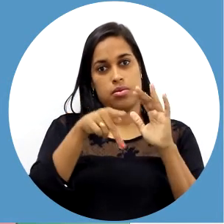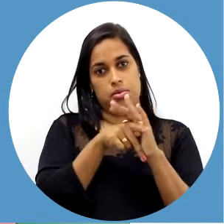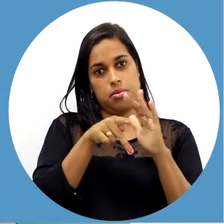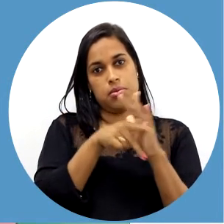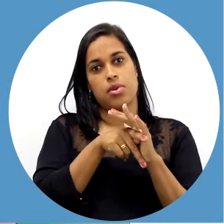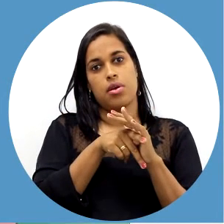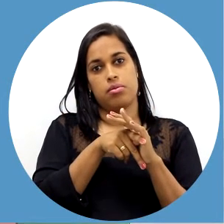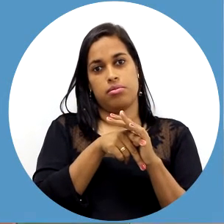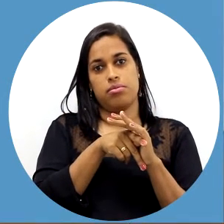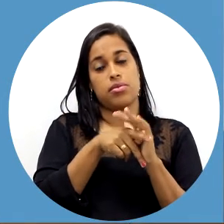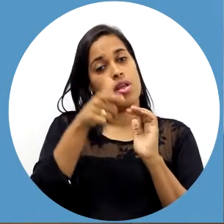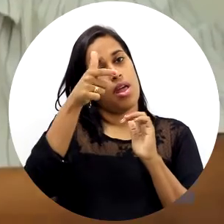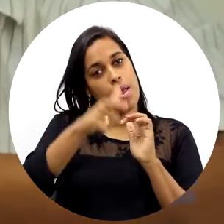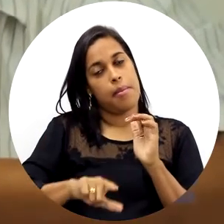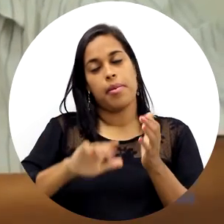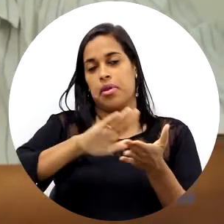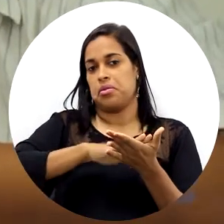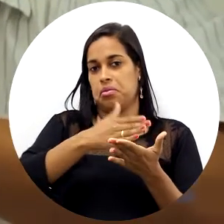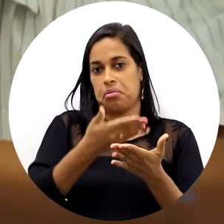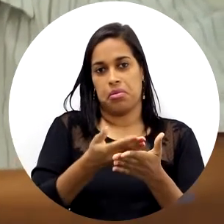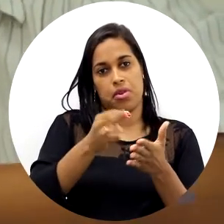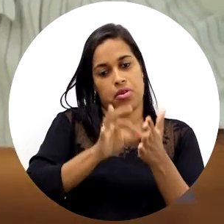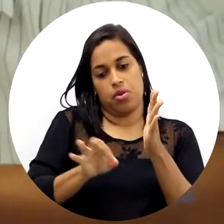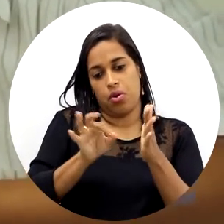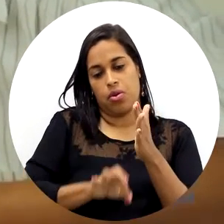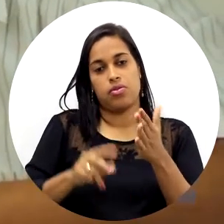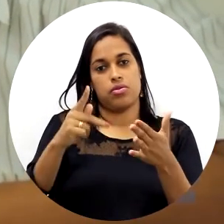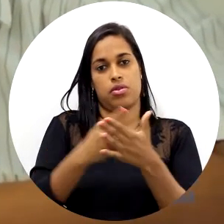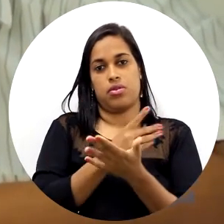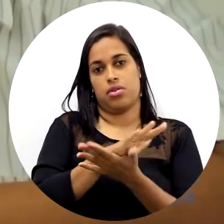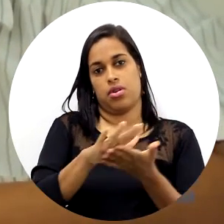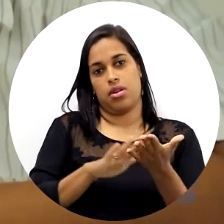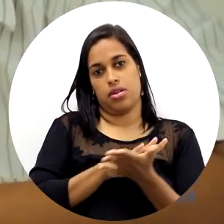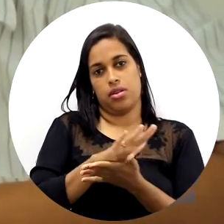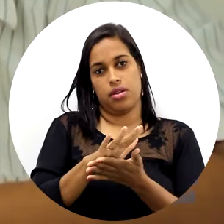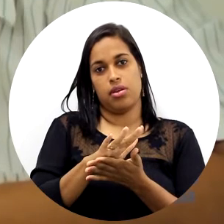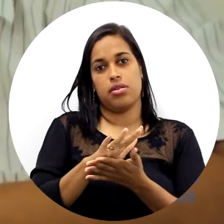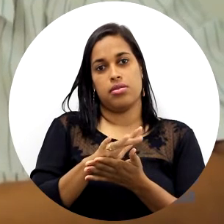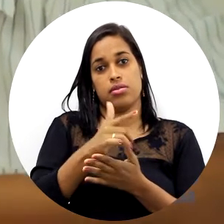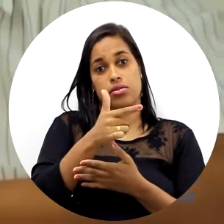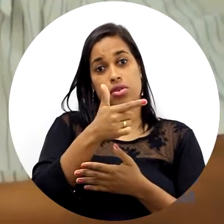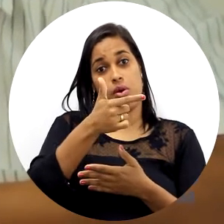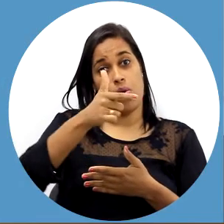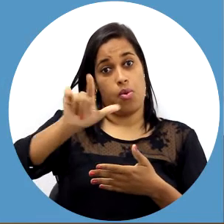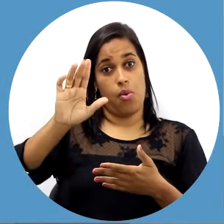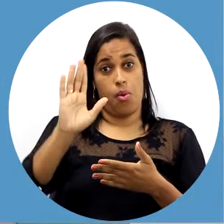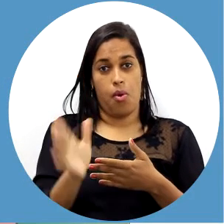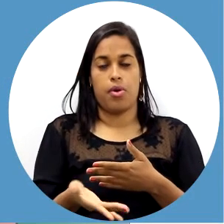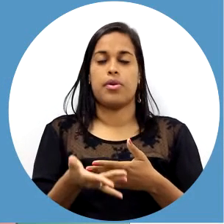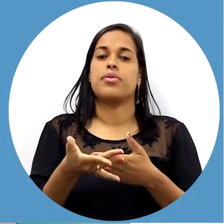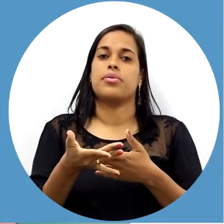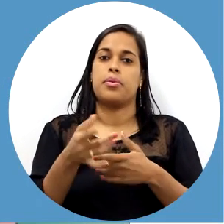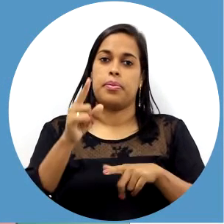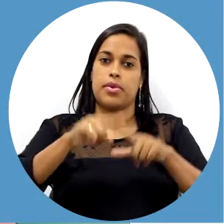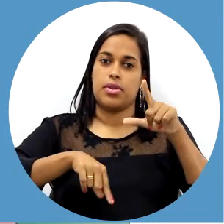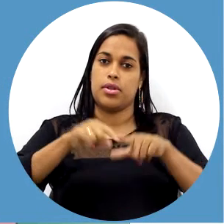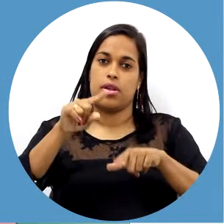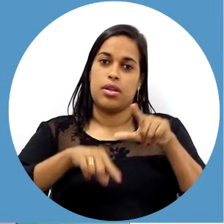ele é um equipamento que apenas repete, ele não interpreta, não corrige erros, ele não faz nada. Já o próximo equipamento,